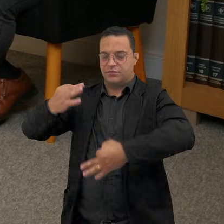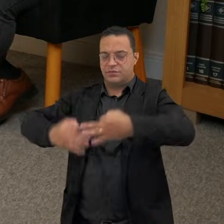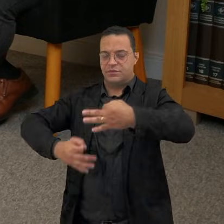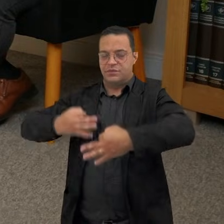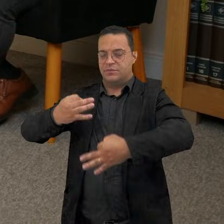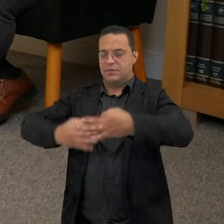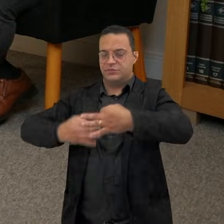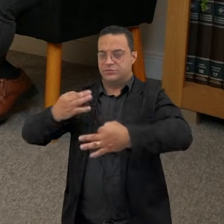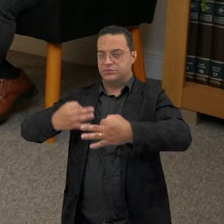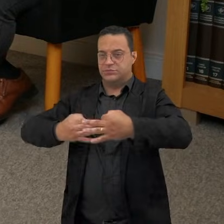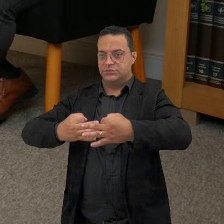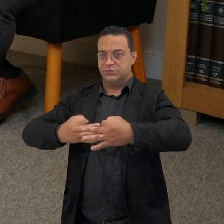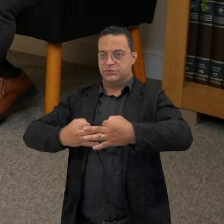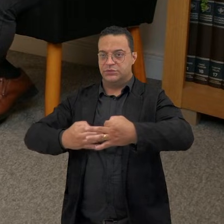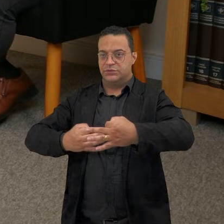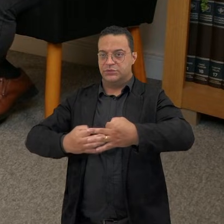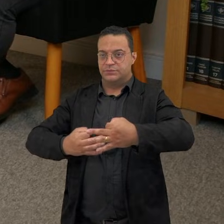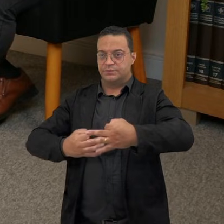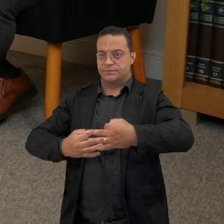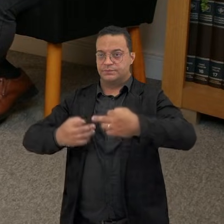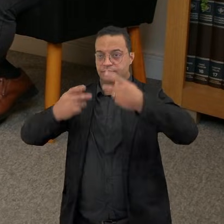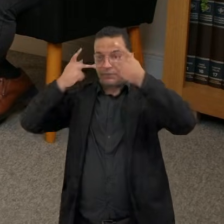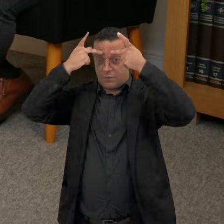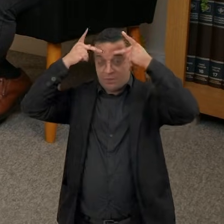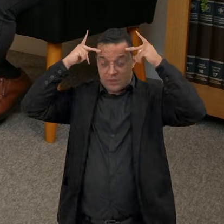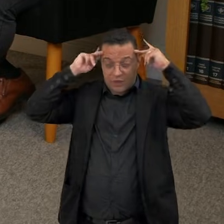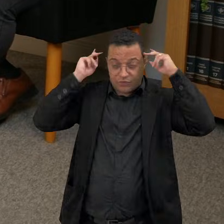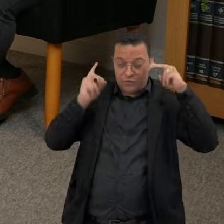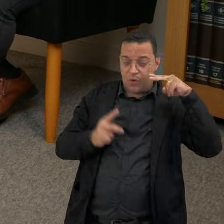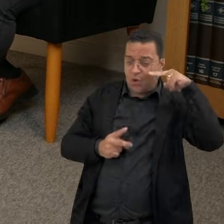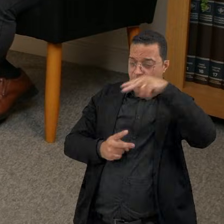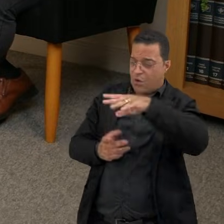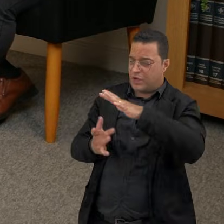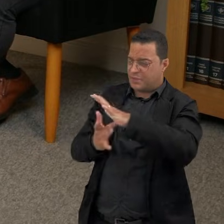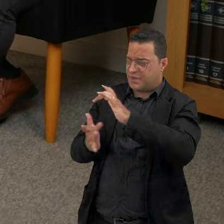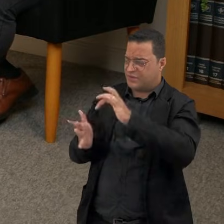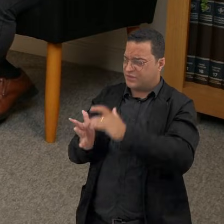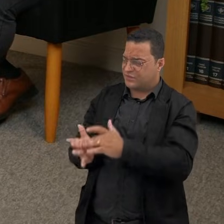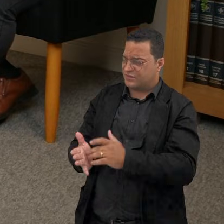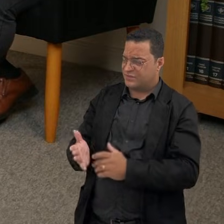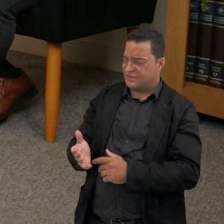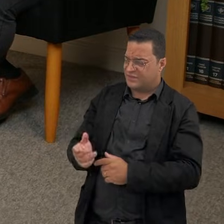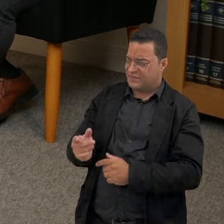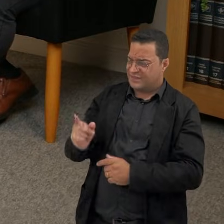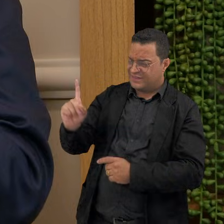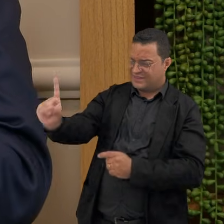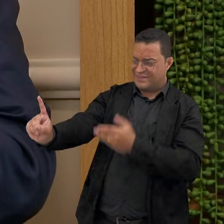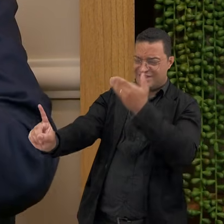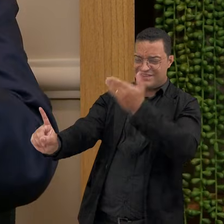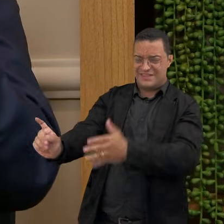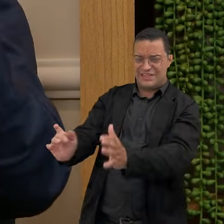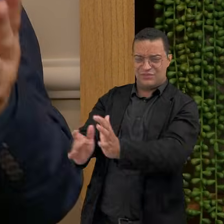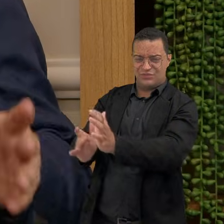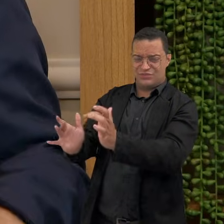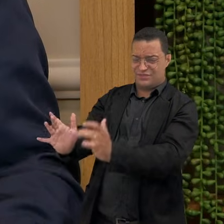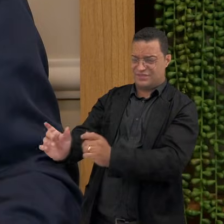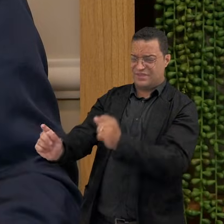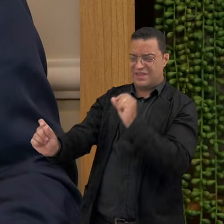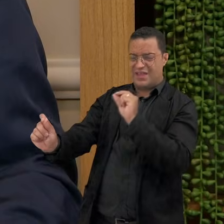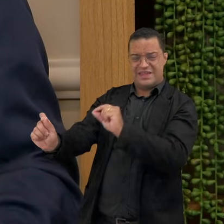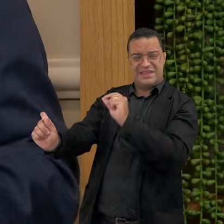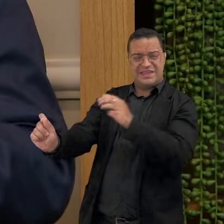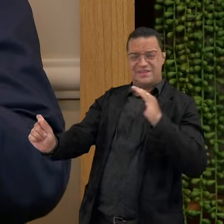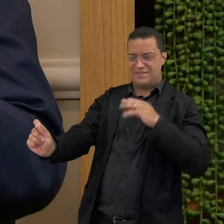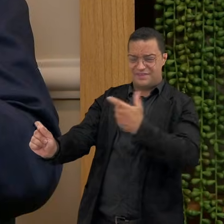caia sobre nós e os nossos filhos, não é? A culpa deste sangue. Então, houve aí esse